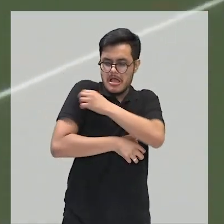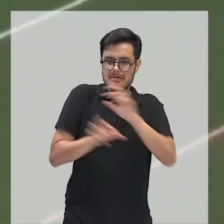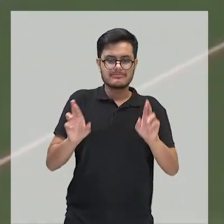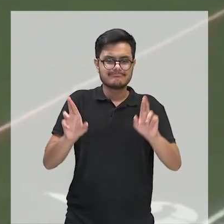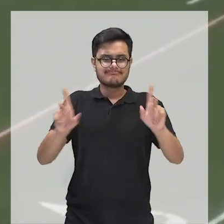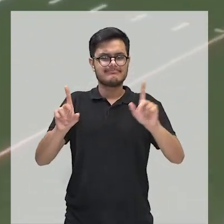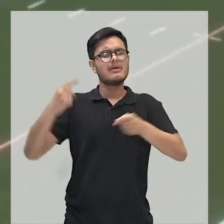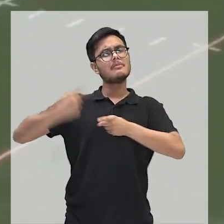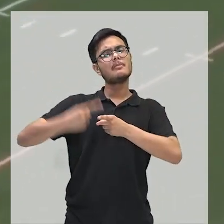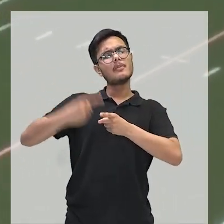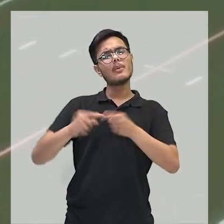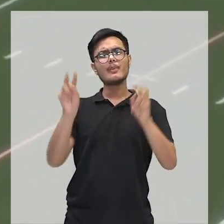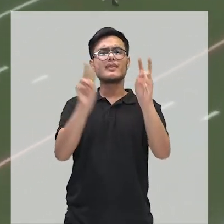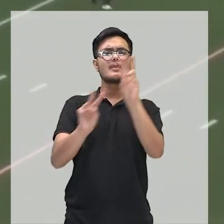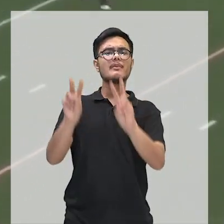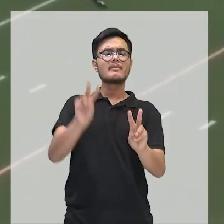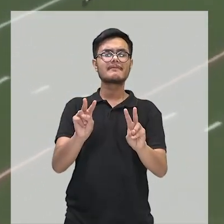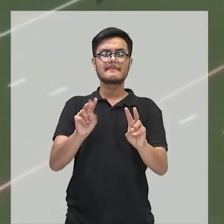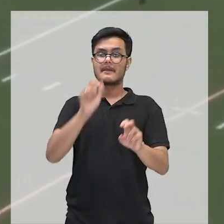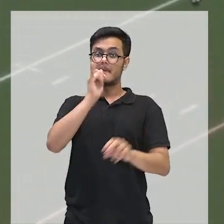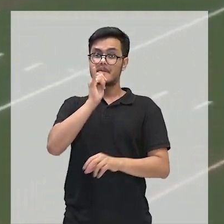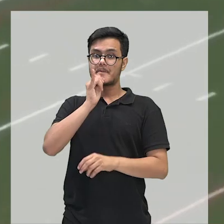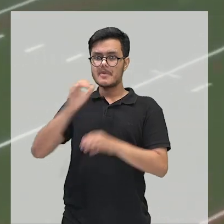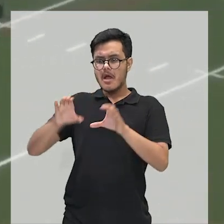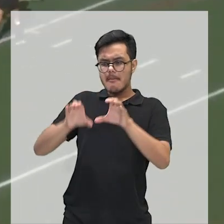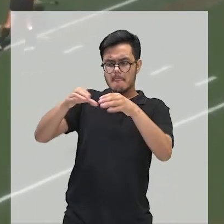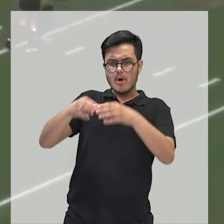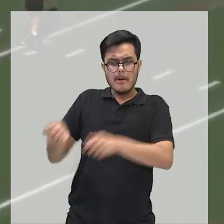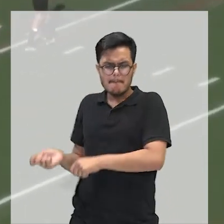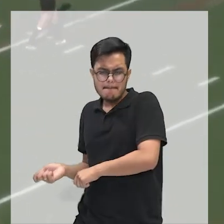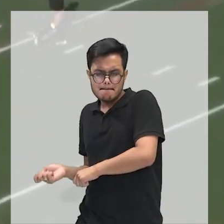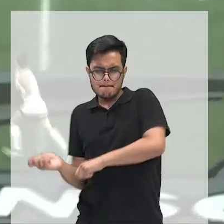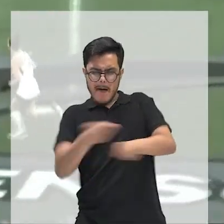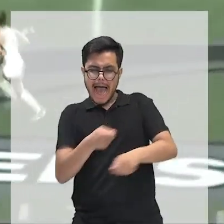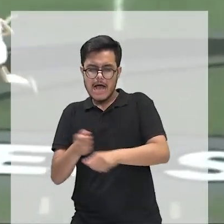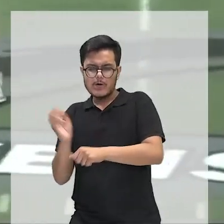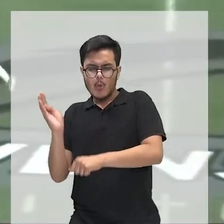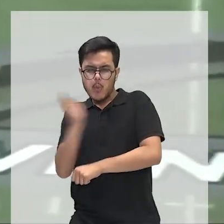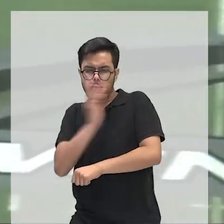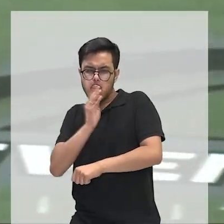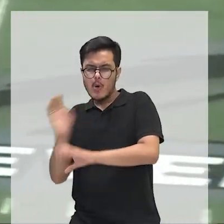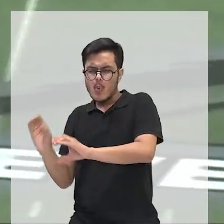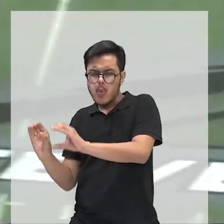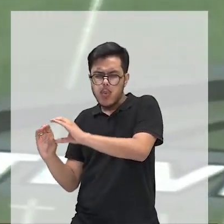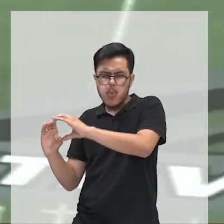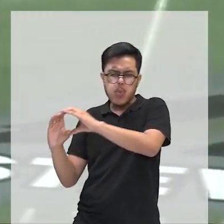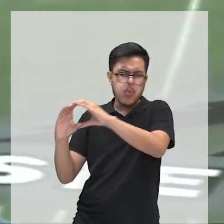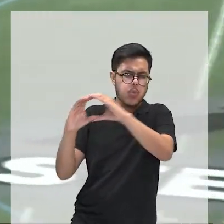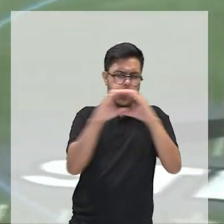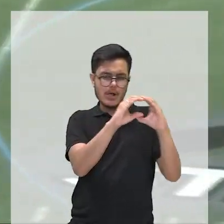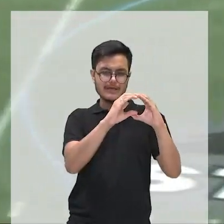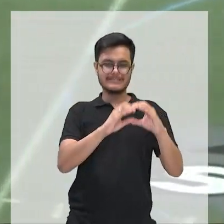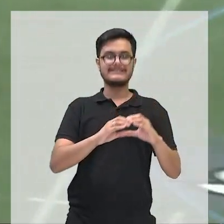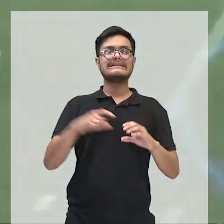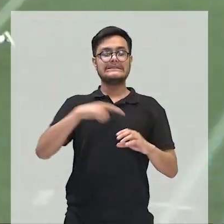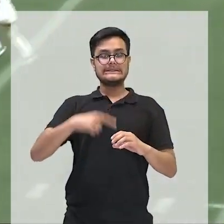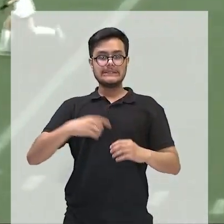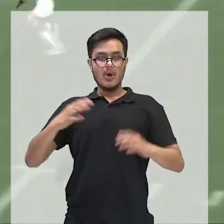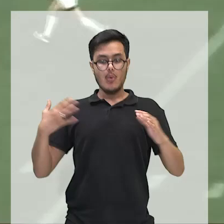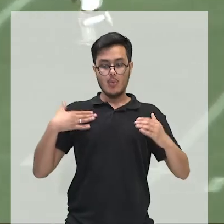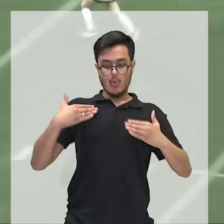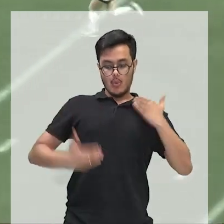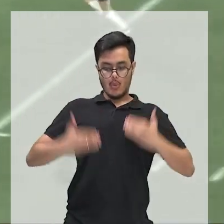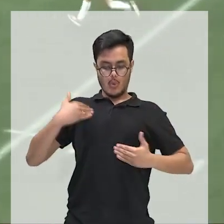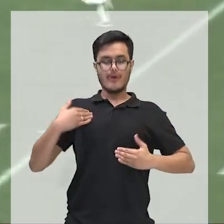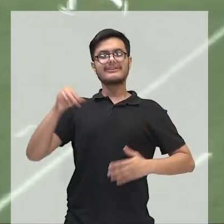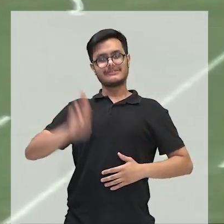quê, professora? Porque, olha, a bola vem muito rápido, vem de forma acelerada. Então, para proteger o corpo dele, ele